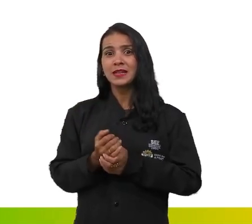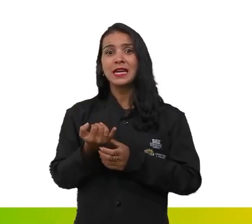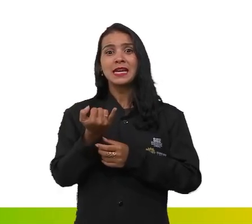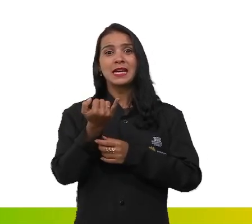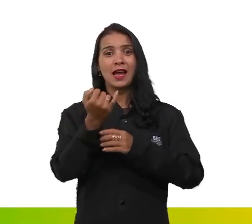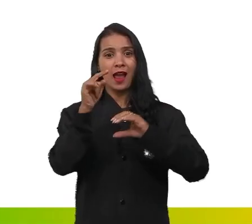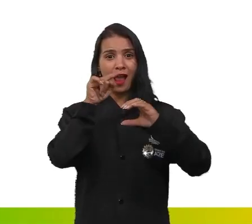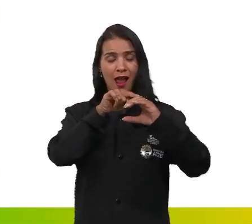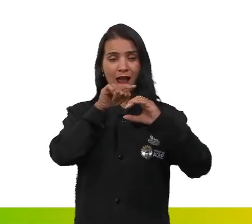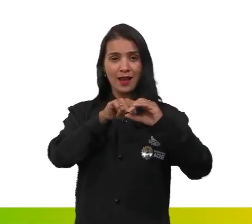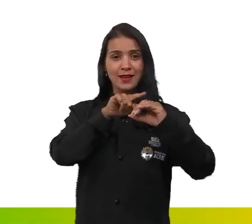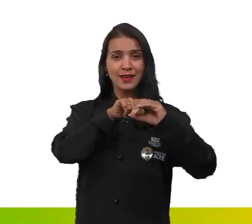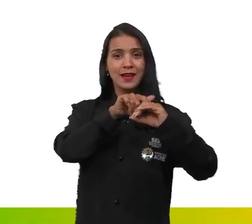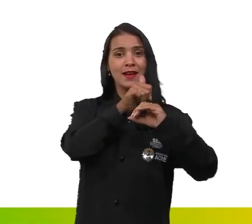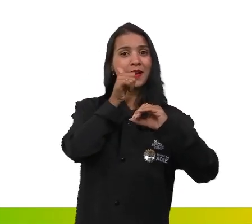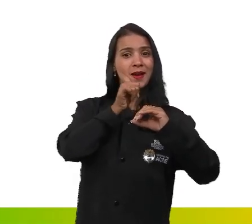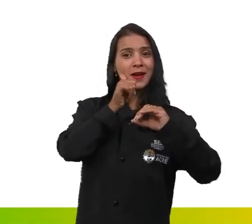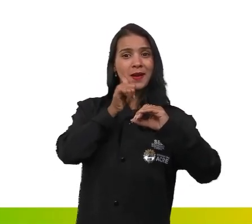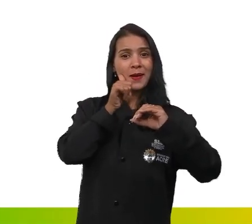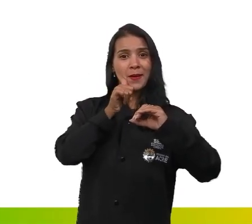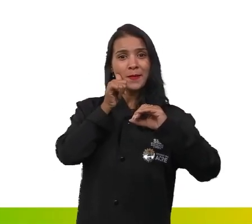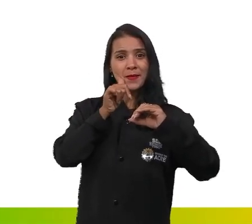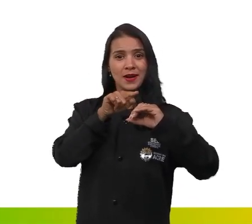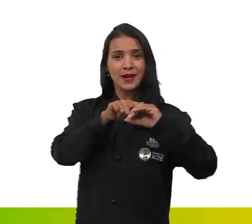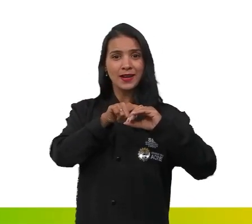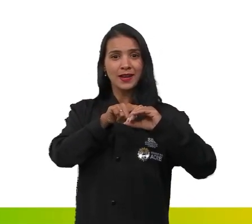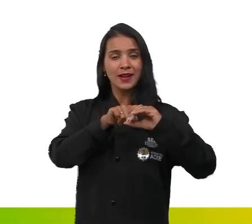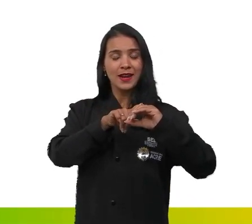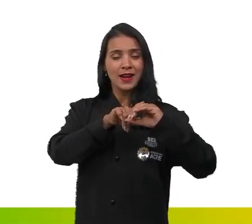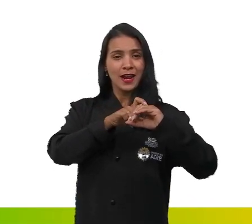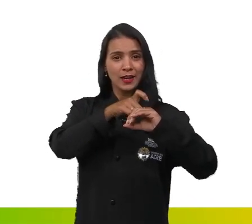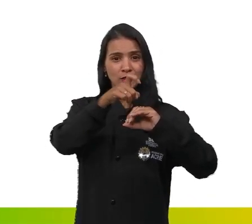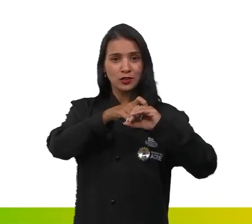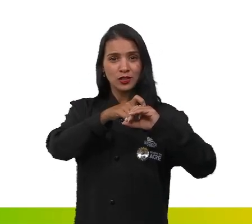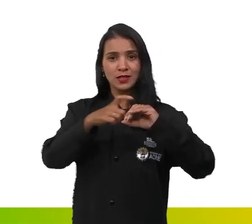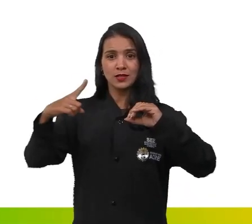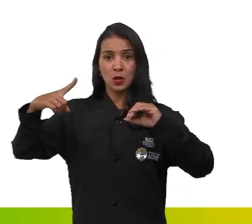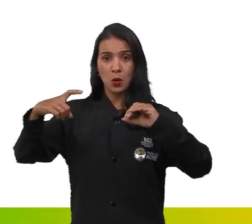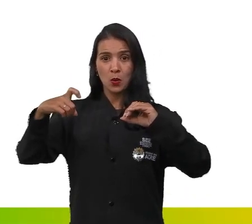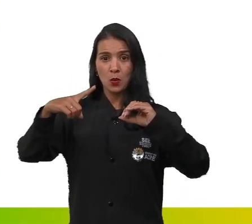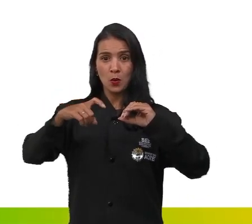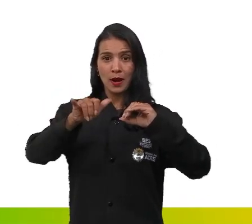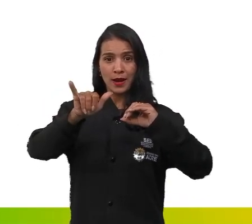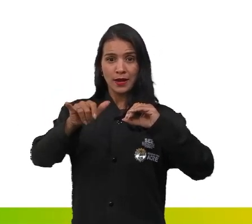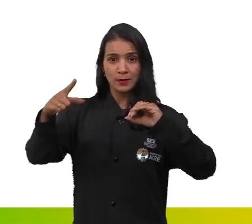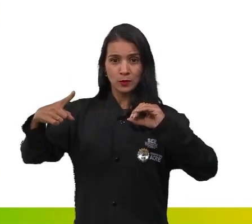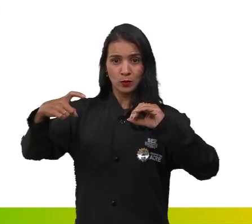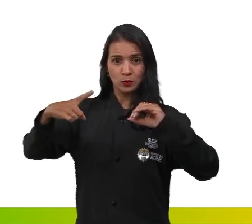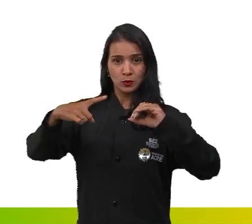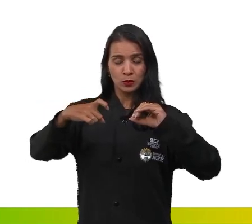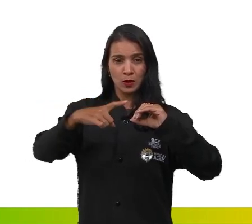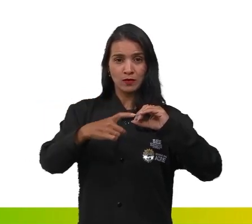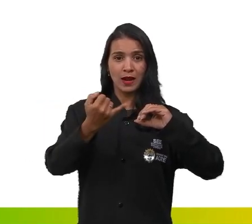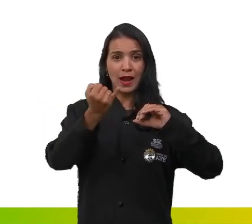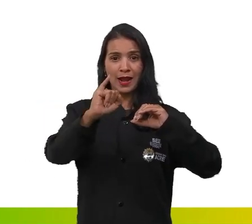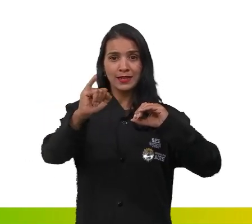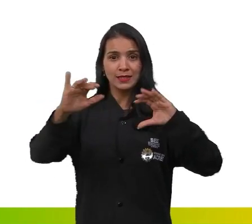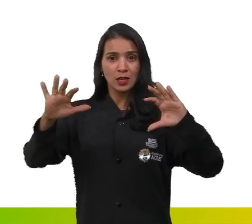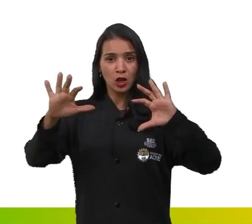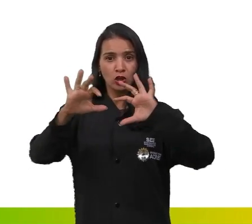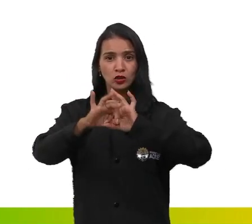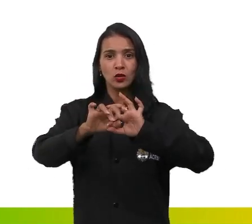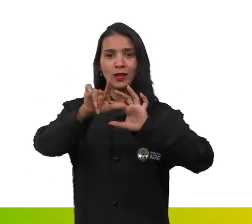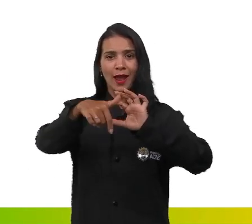o espermatozoide está doando o Y. Então, quando ele tem essa junção, eu vou ter um